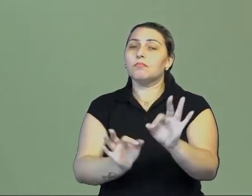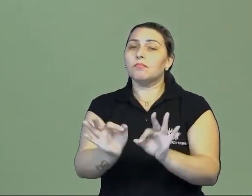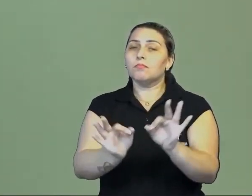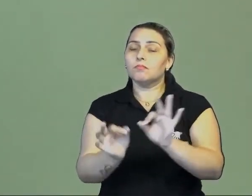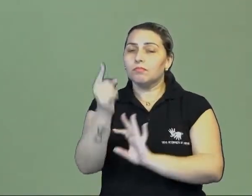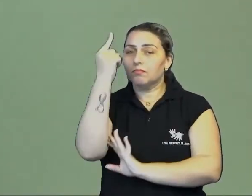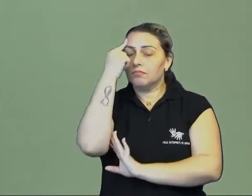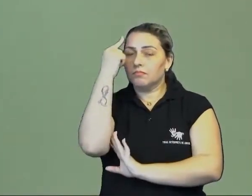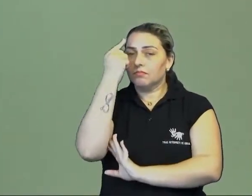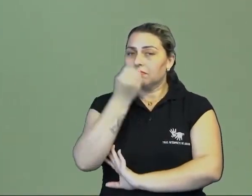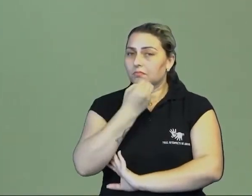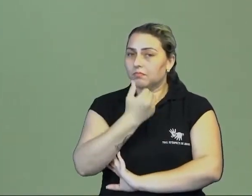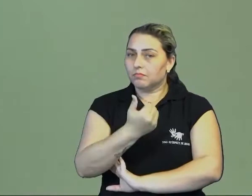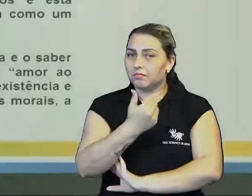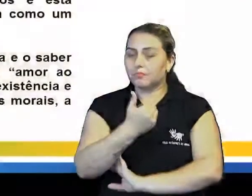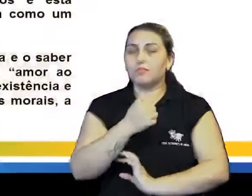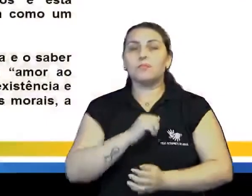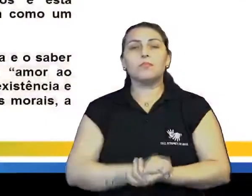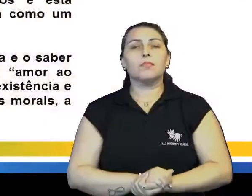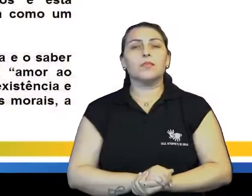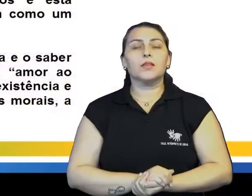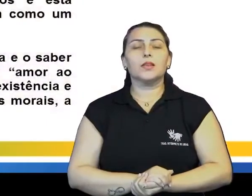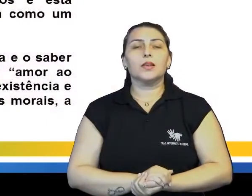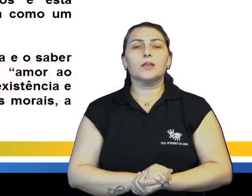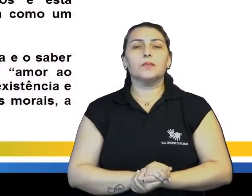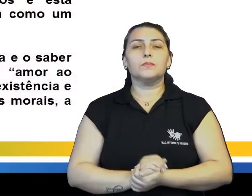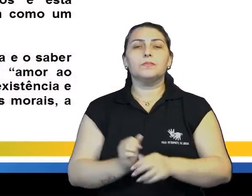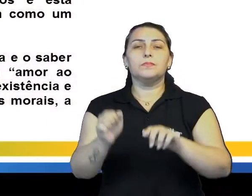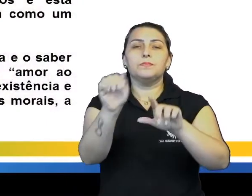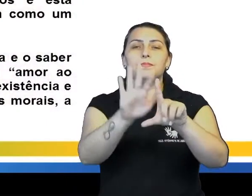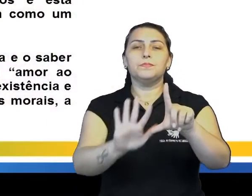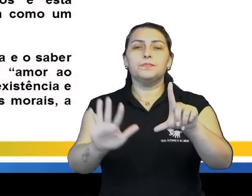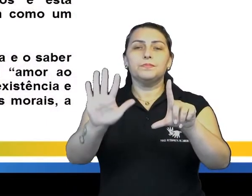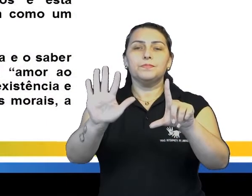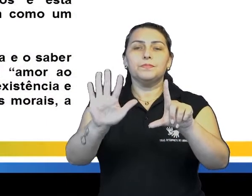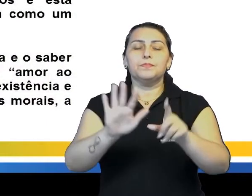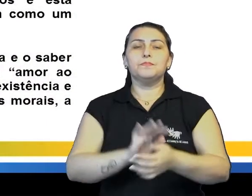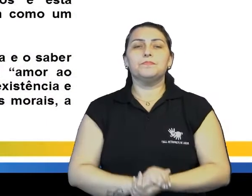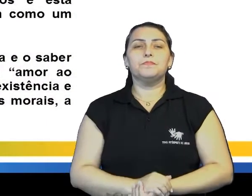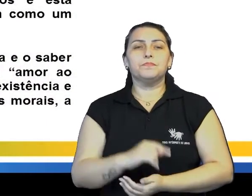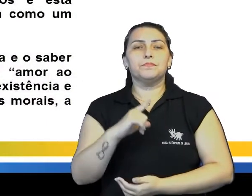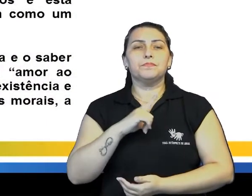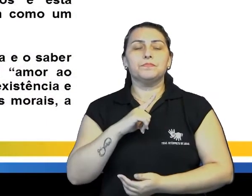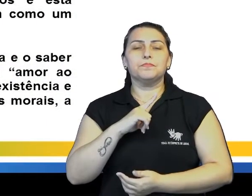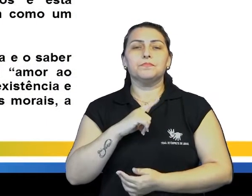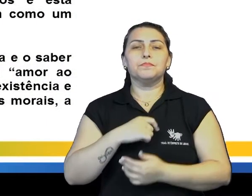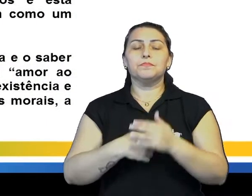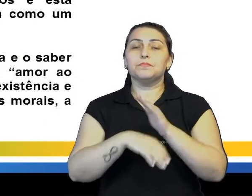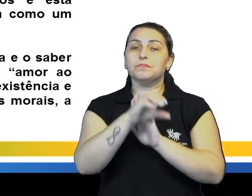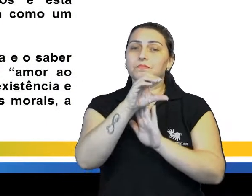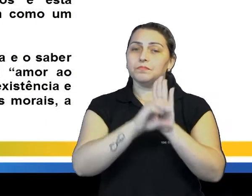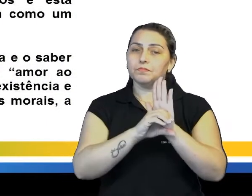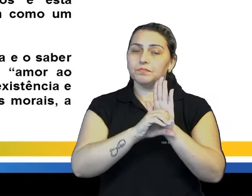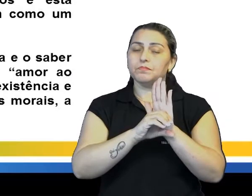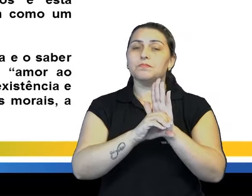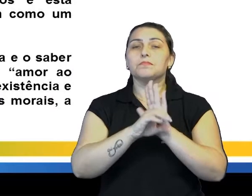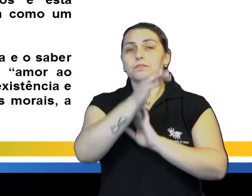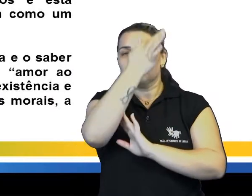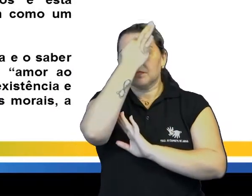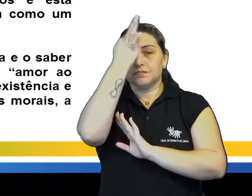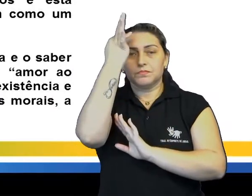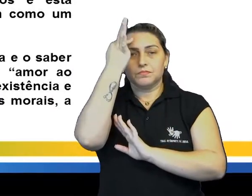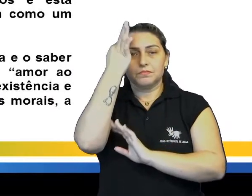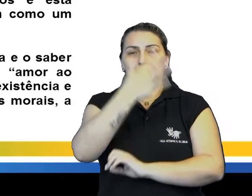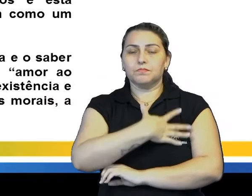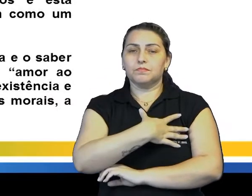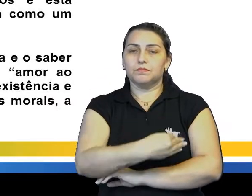do raciocínio, tá bom, pessoal? Então vamos lá compartilhar com você. Então, temos aí o conceito, tá? A